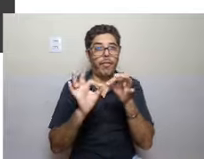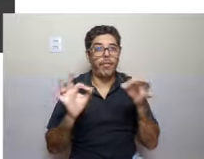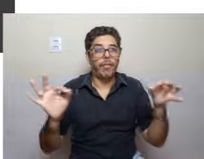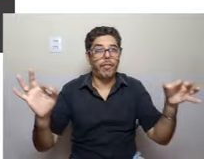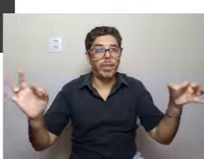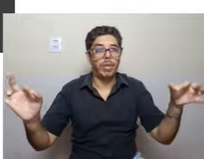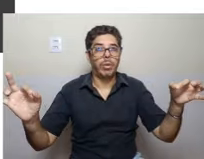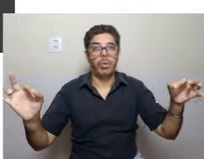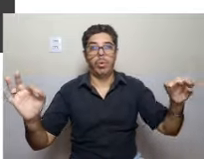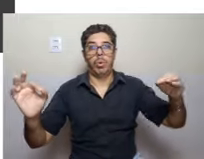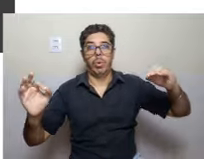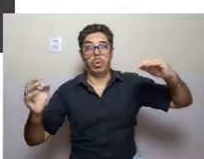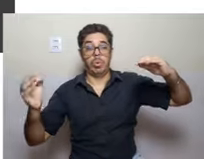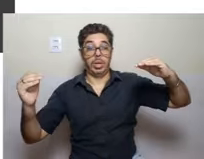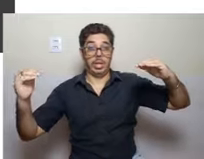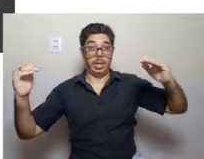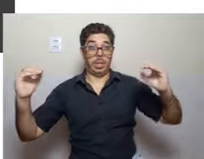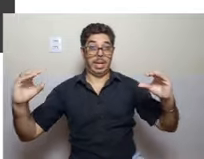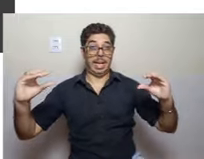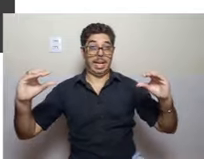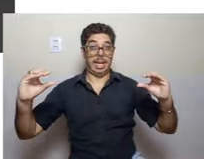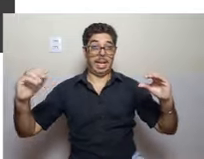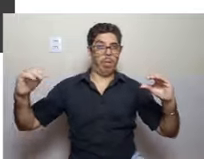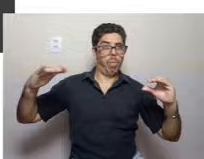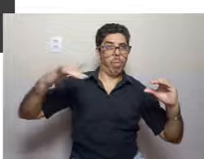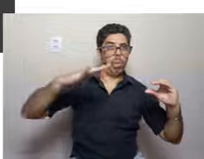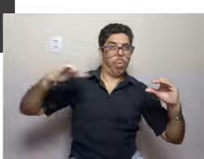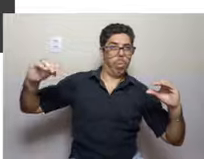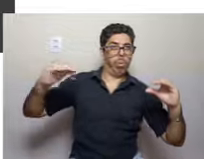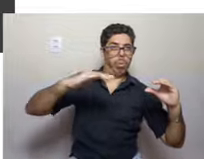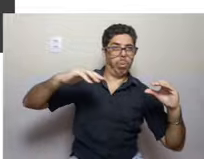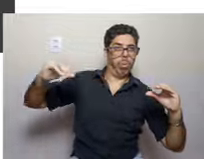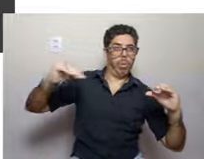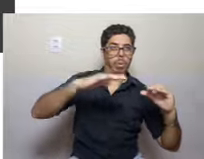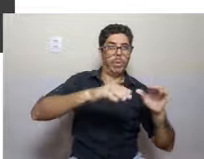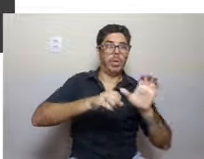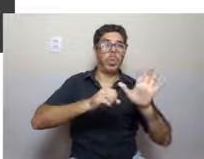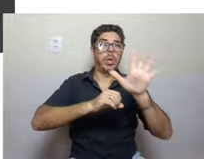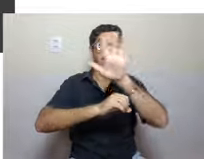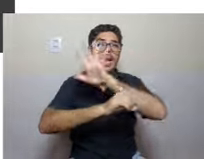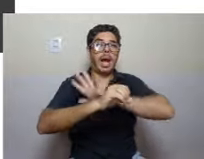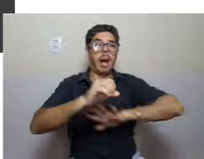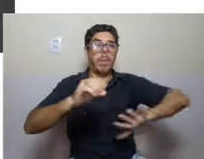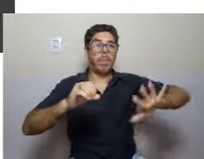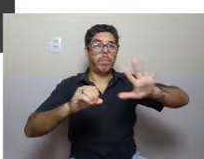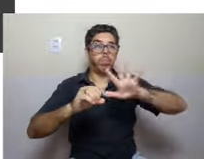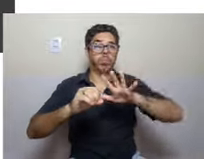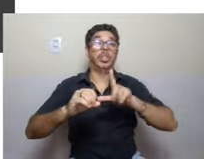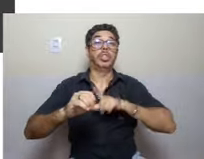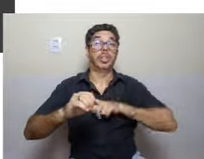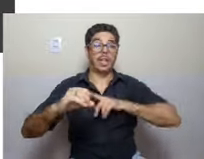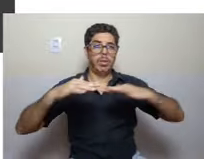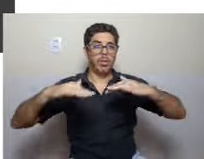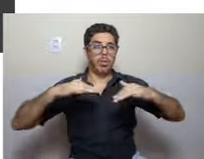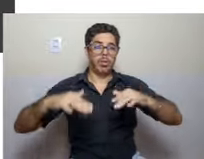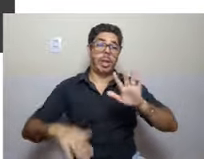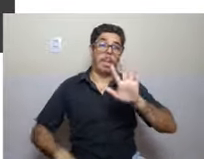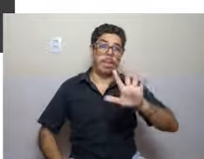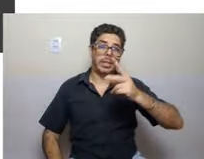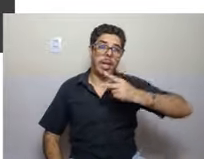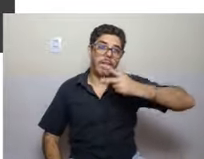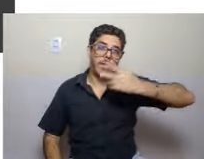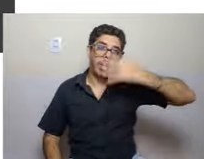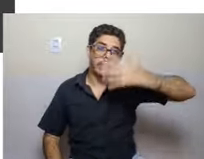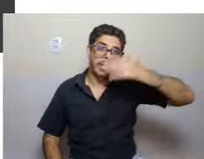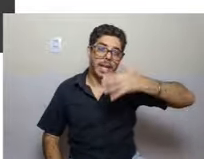elétrons sentem uma força e começam a se acelerar. Mas eles logo atingem uma velocidade média mais ou menos constante,